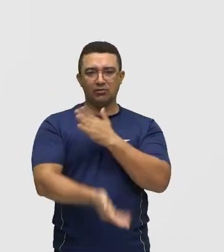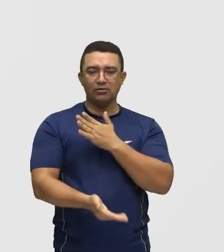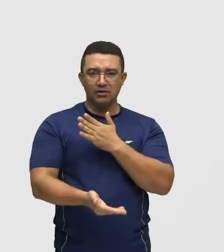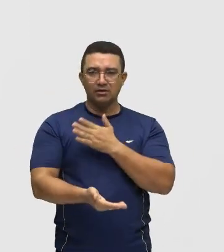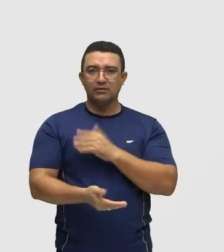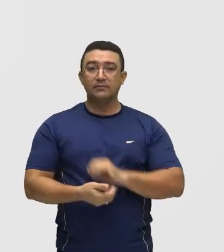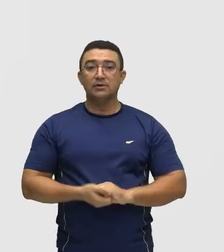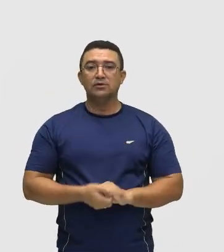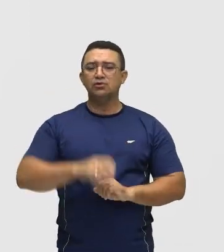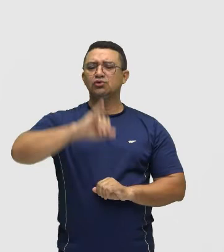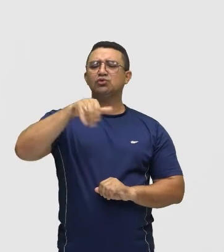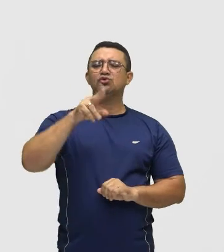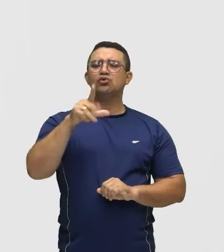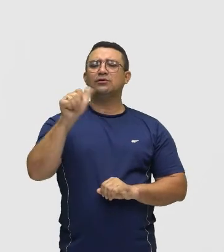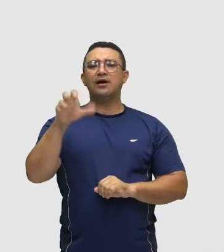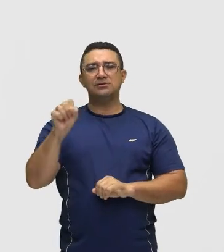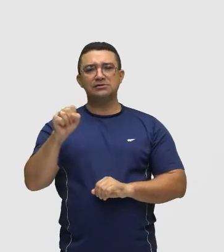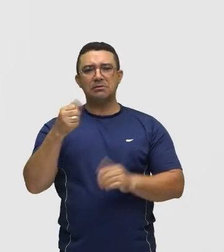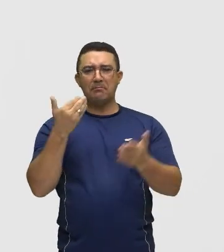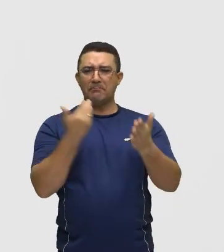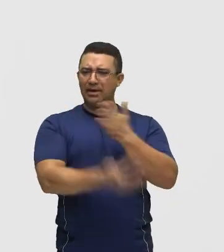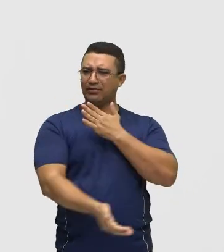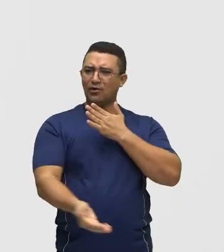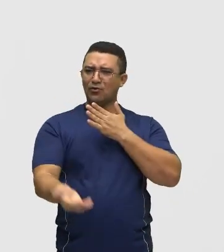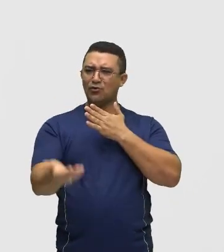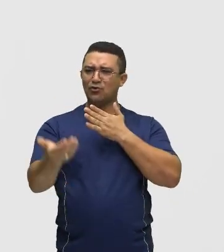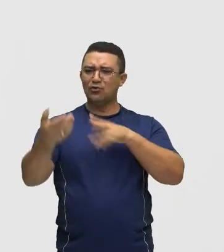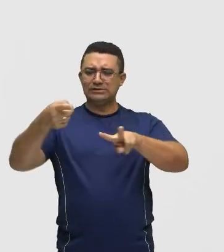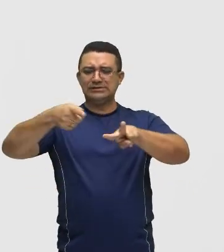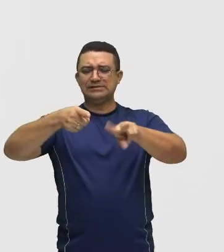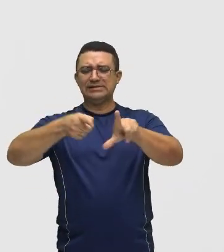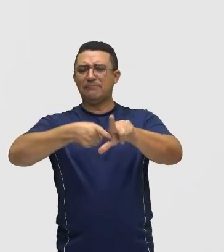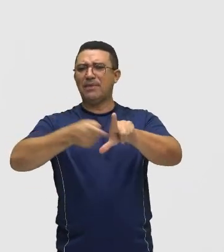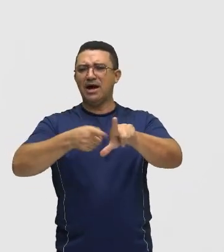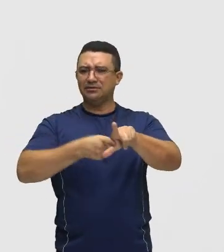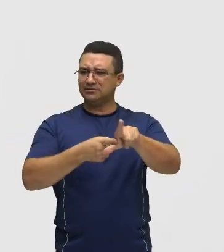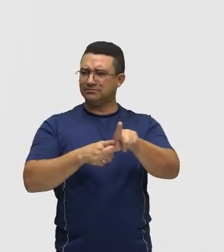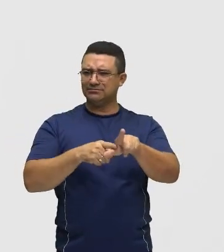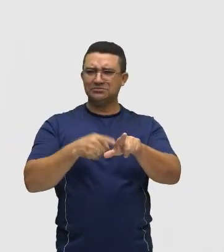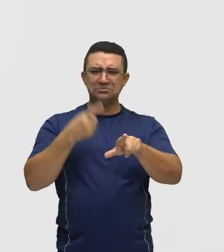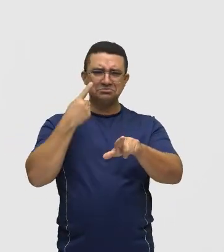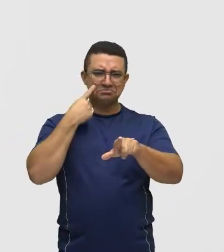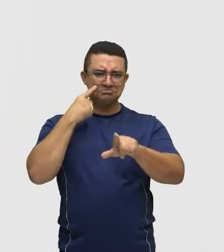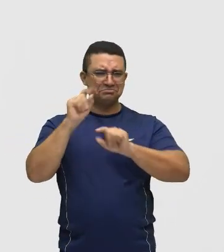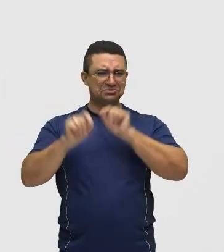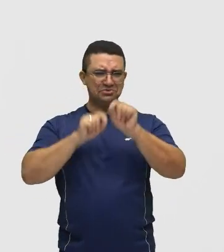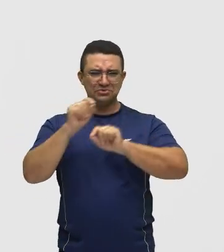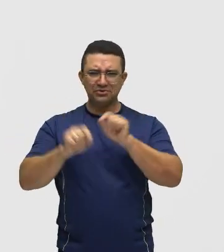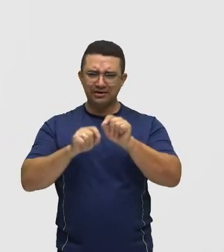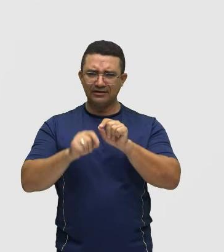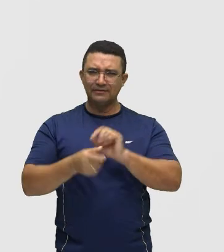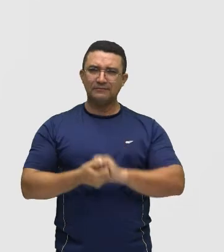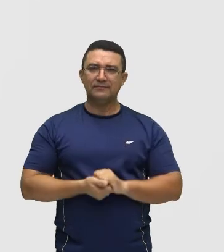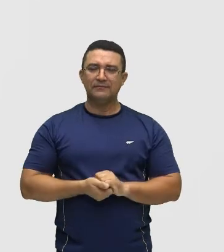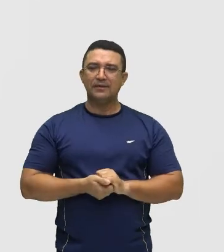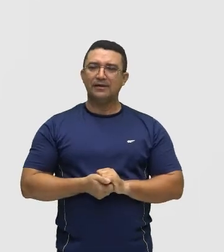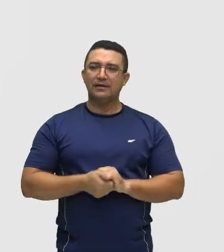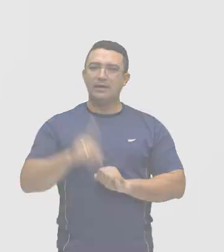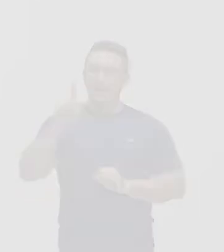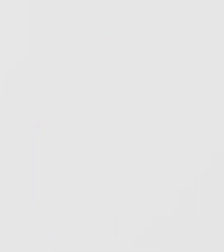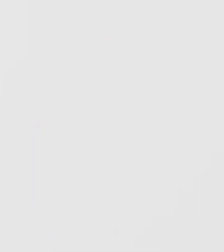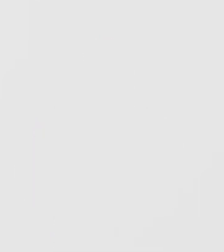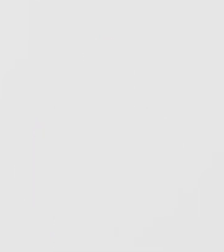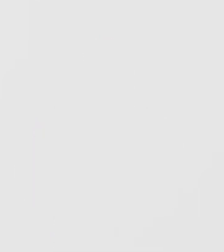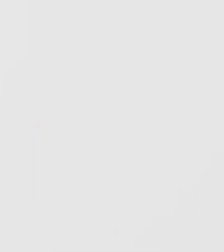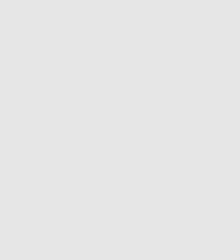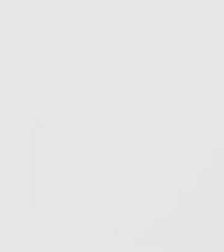nunca utilizou ou já ouviu falar esse termo, né? Esse ditado popular, esse provérbio